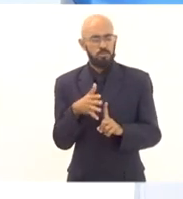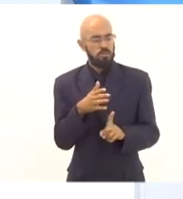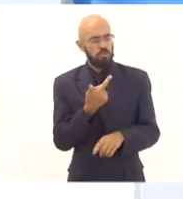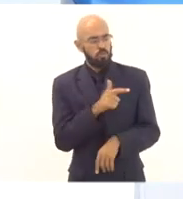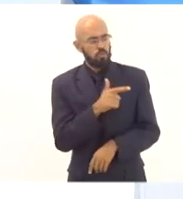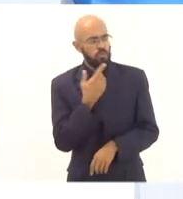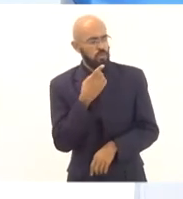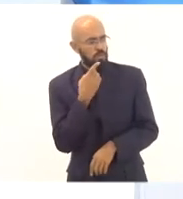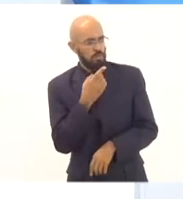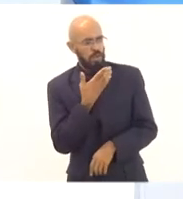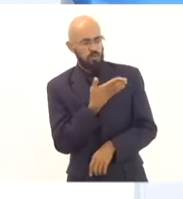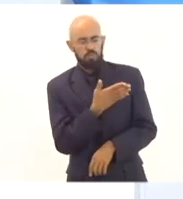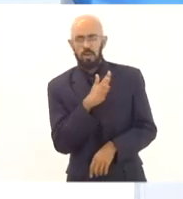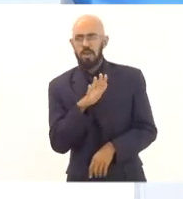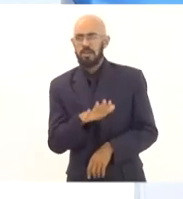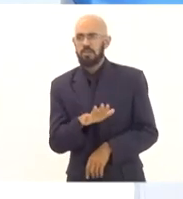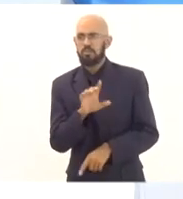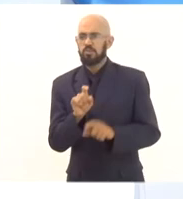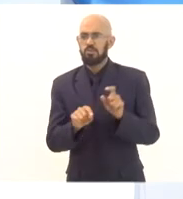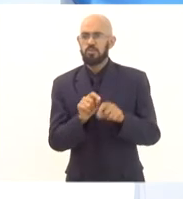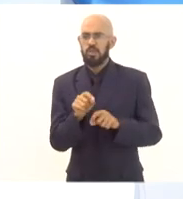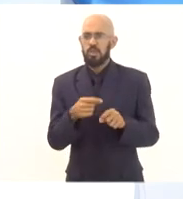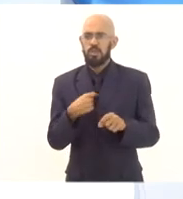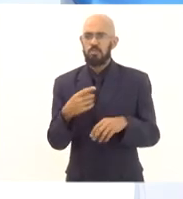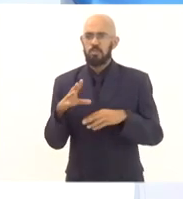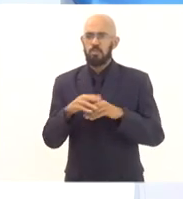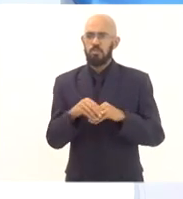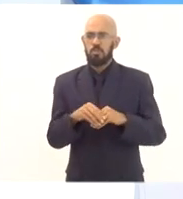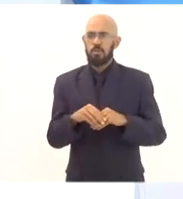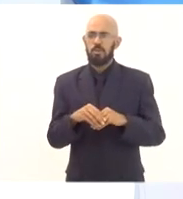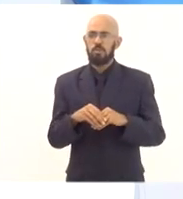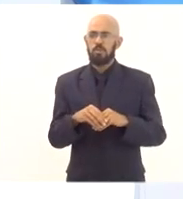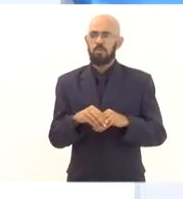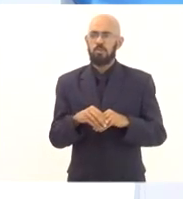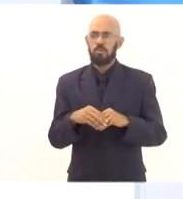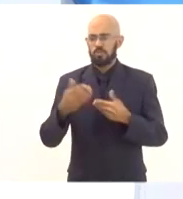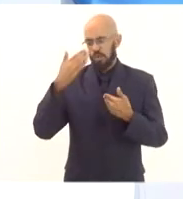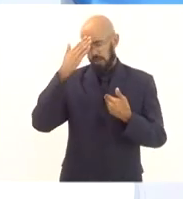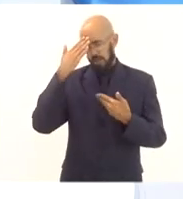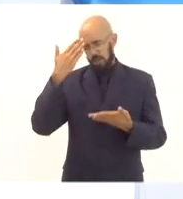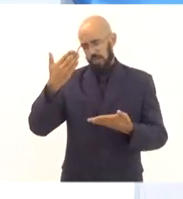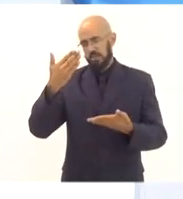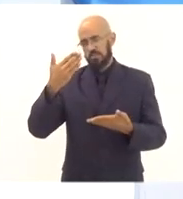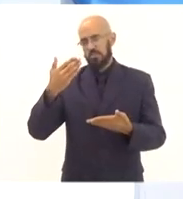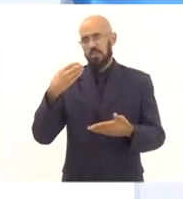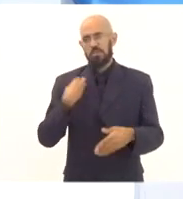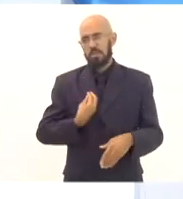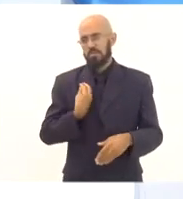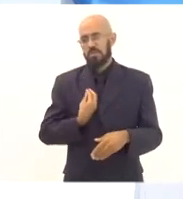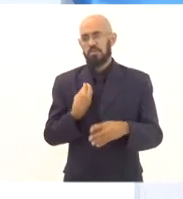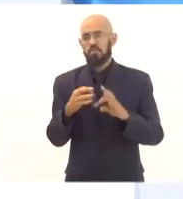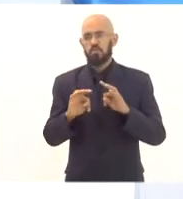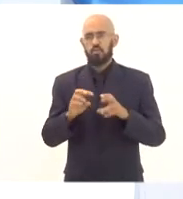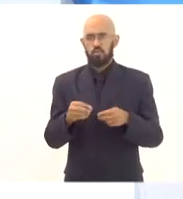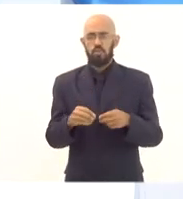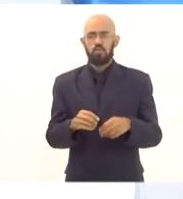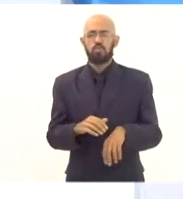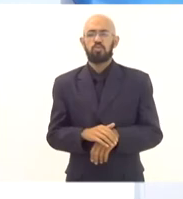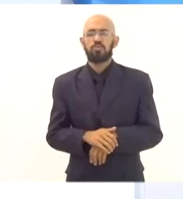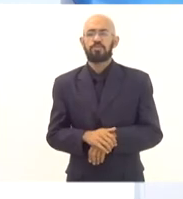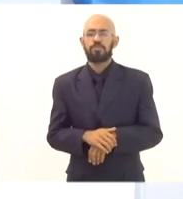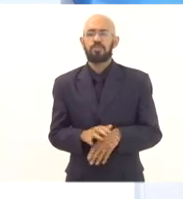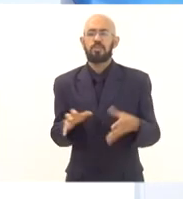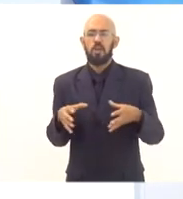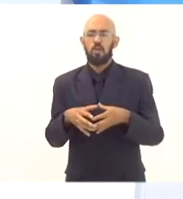demais deputados mas é deixar aqui a minha meu agradecimento a participação de todos eu acho que